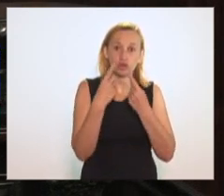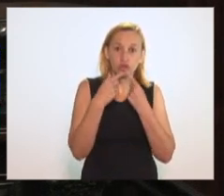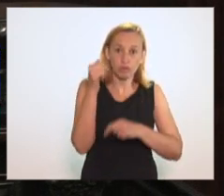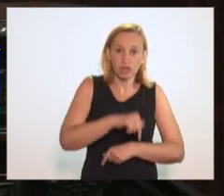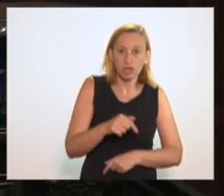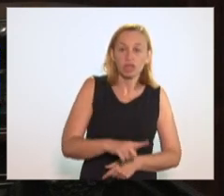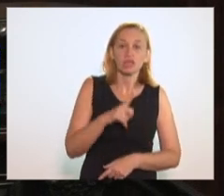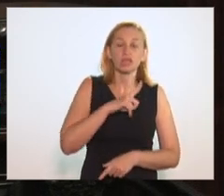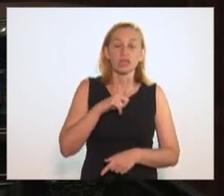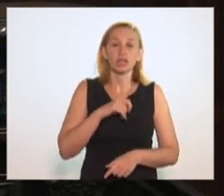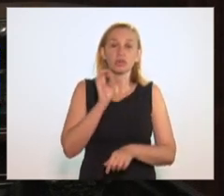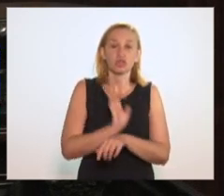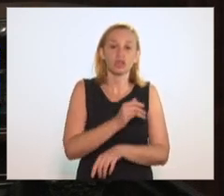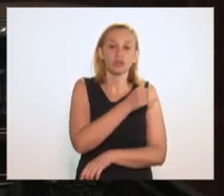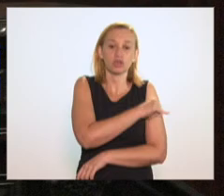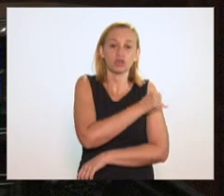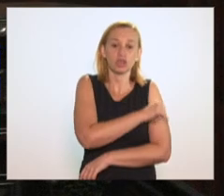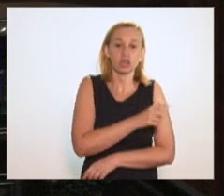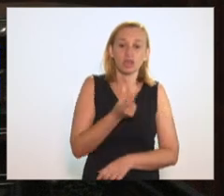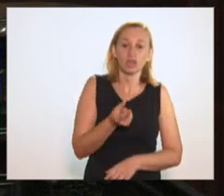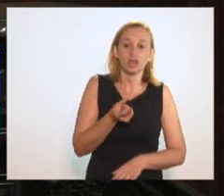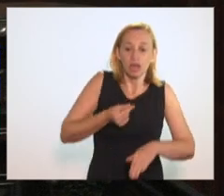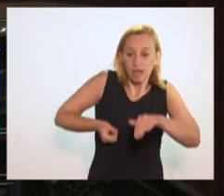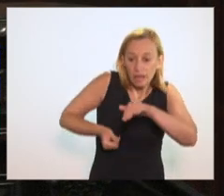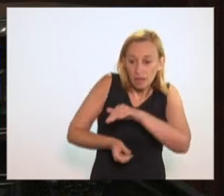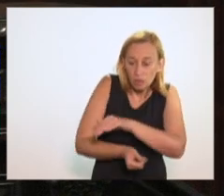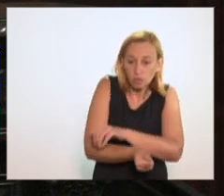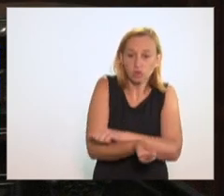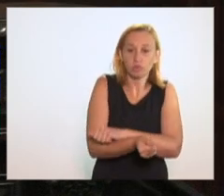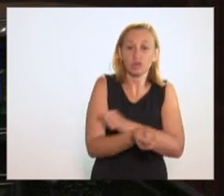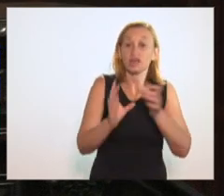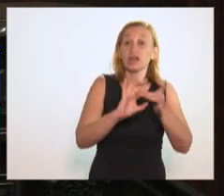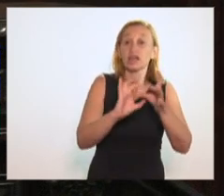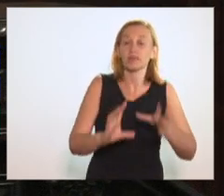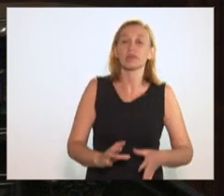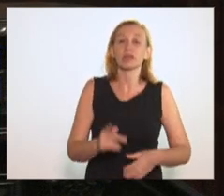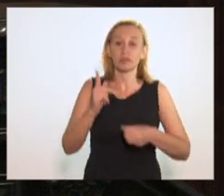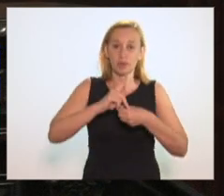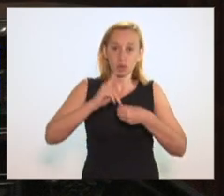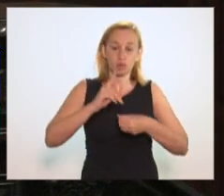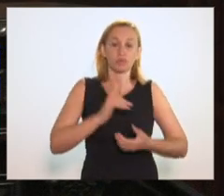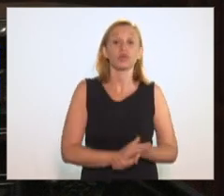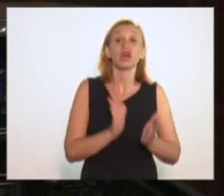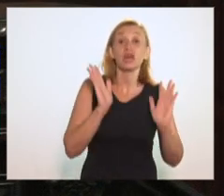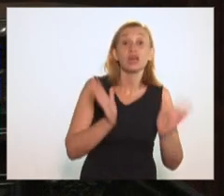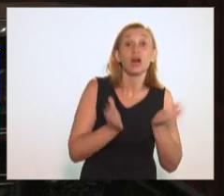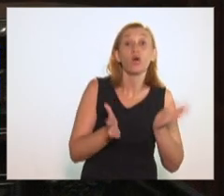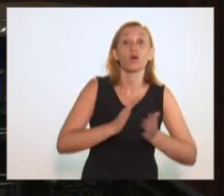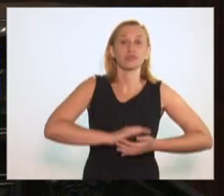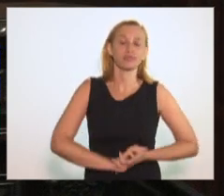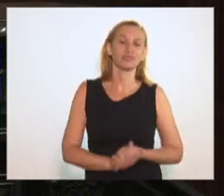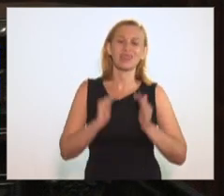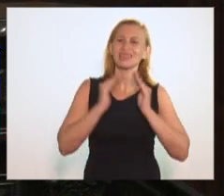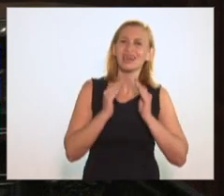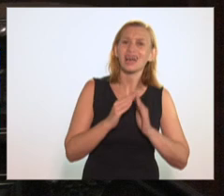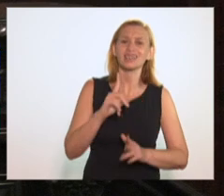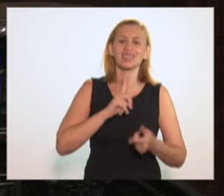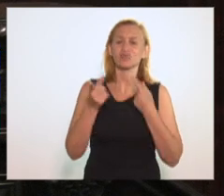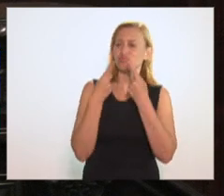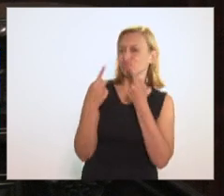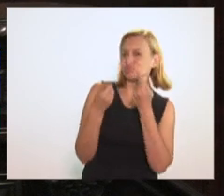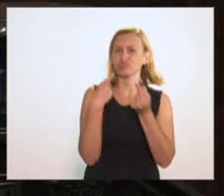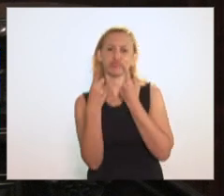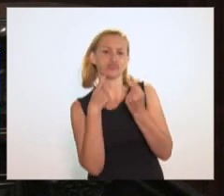temos no Estado do Rio de Janeiro uma economia extremamente dependente da indústria do petróleo. E agora, essa casa tem debatido